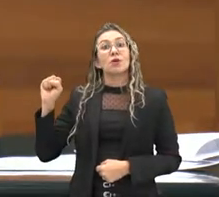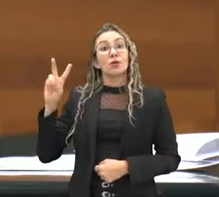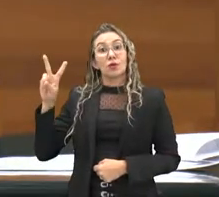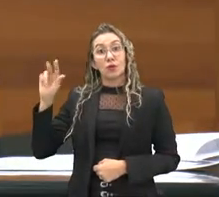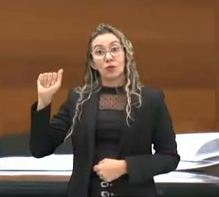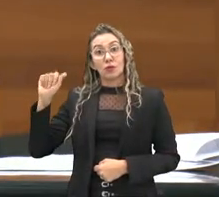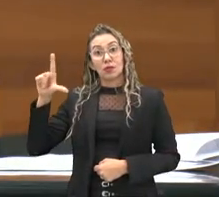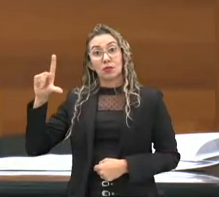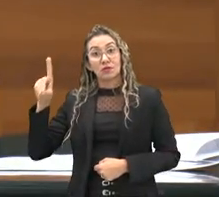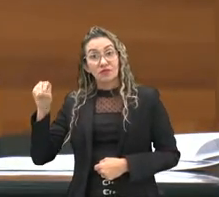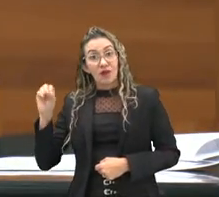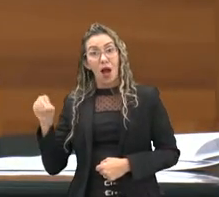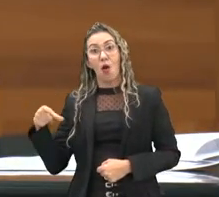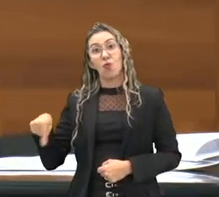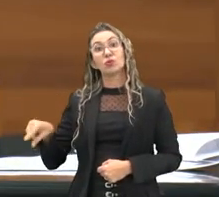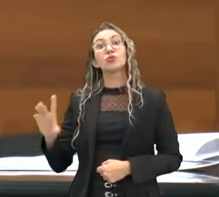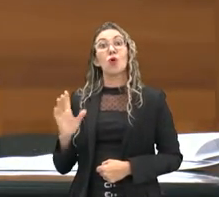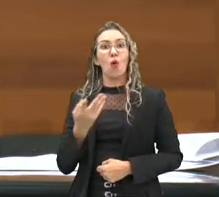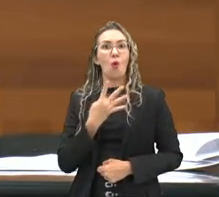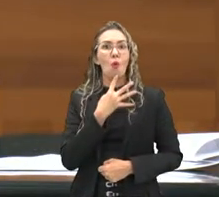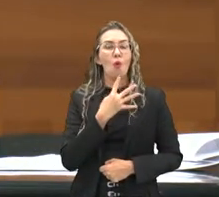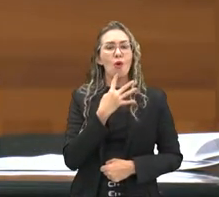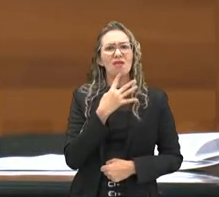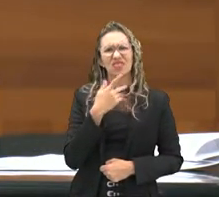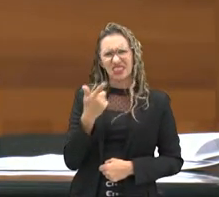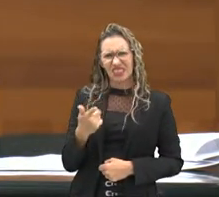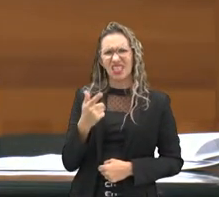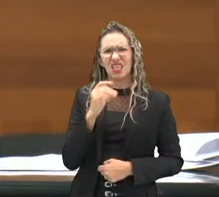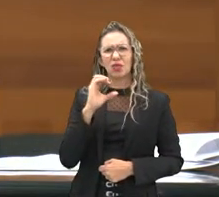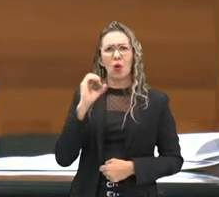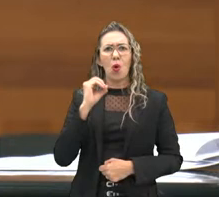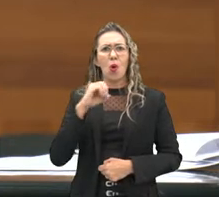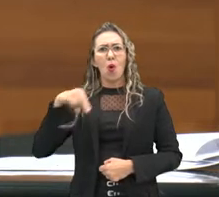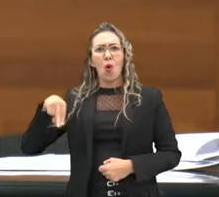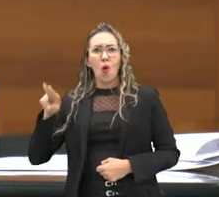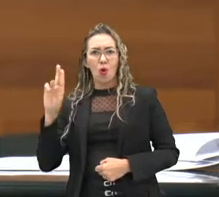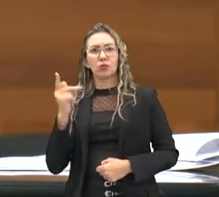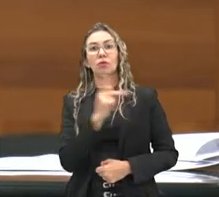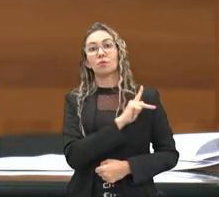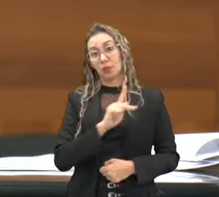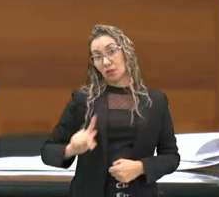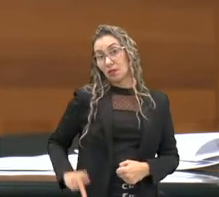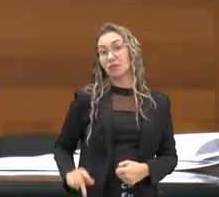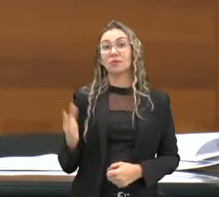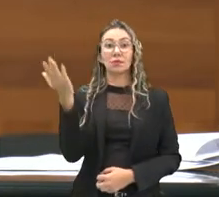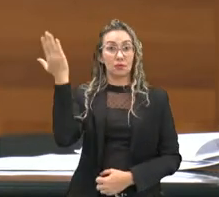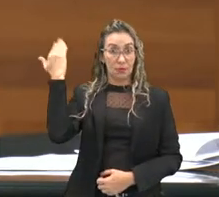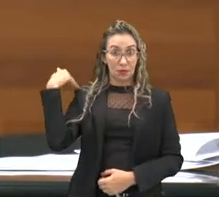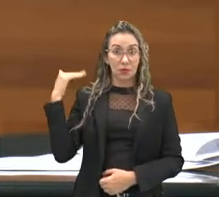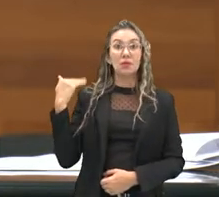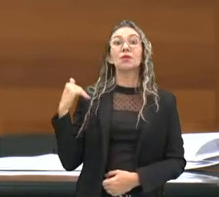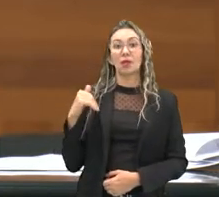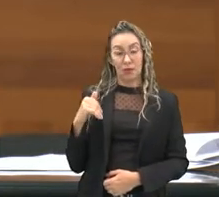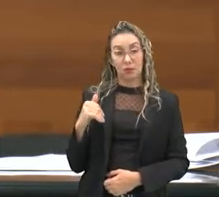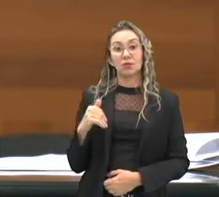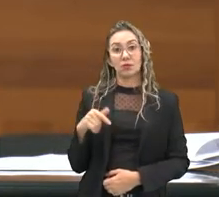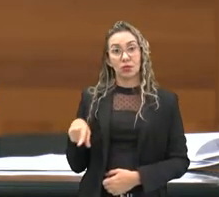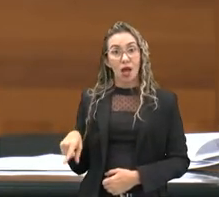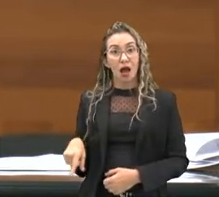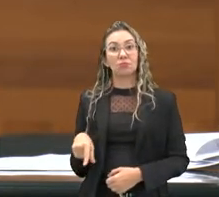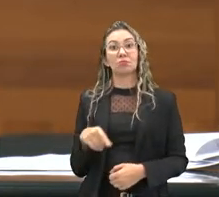foi presidente da ONU em algumas das suas sucessões mais dedicada. Logo após a sua ação,